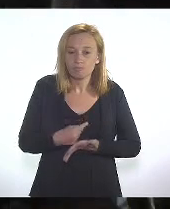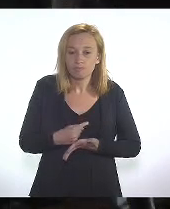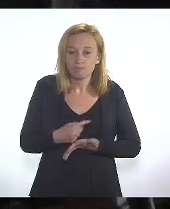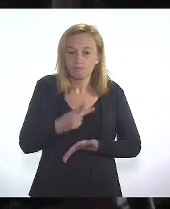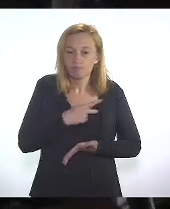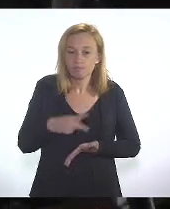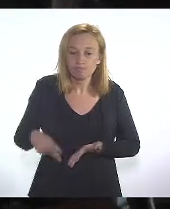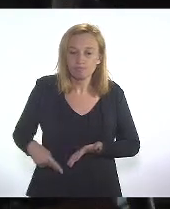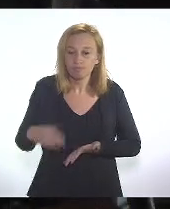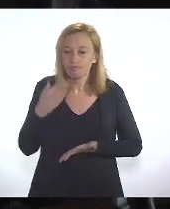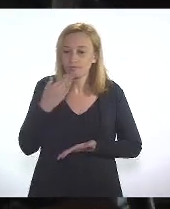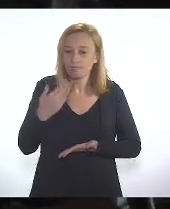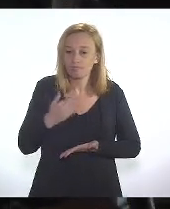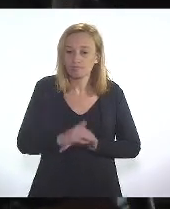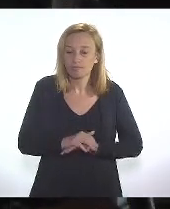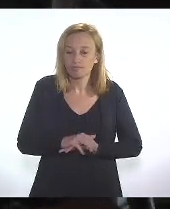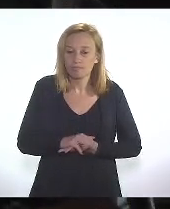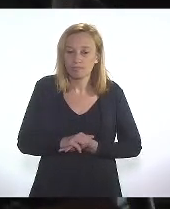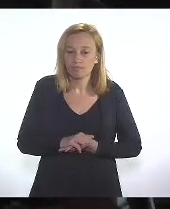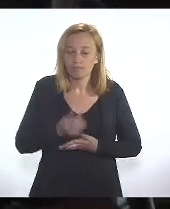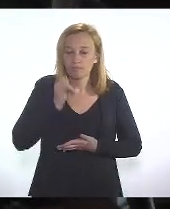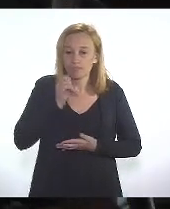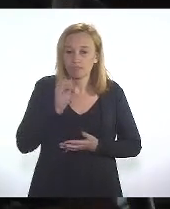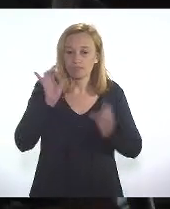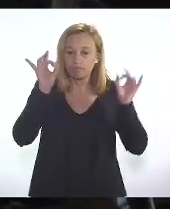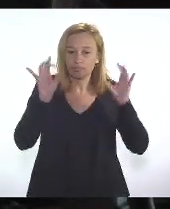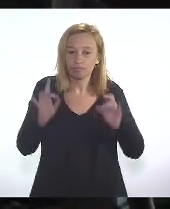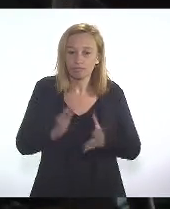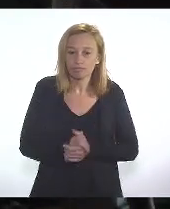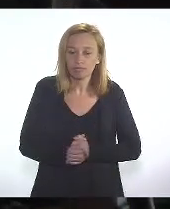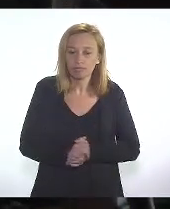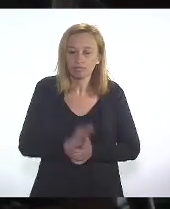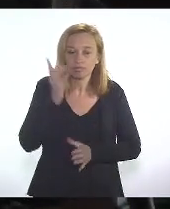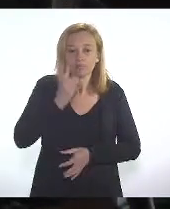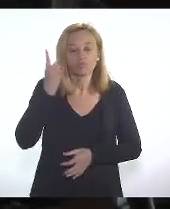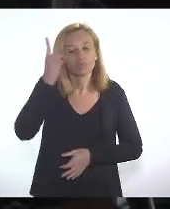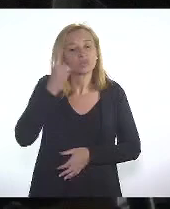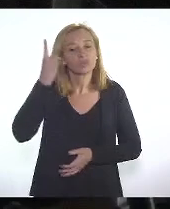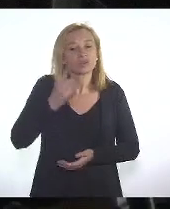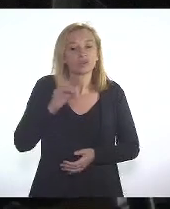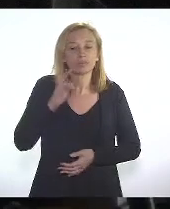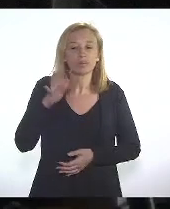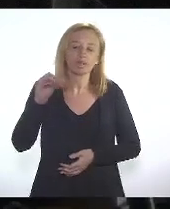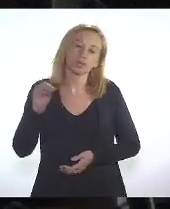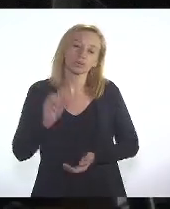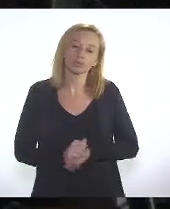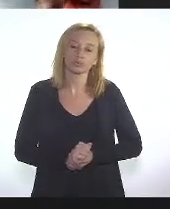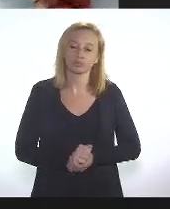Presidência designa relator especial, deputado Bebeto.